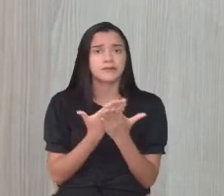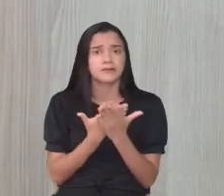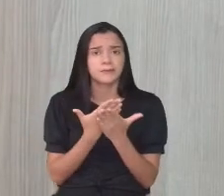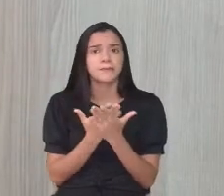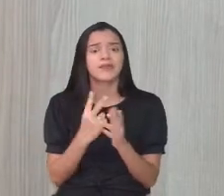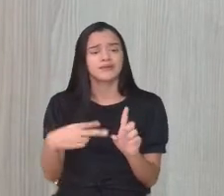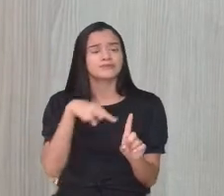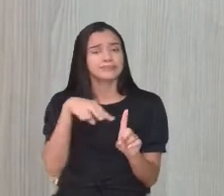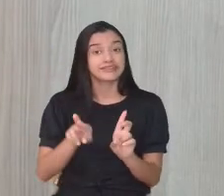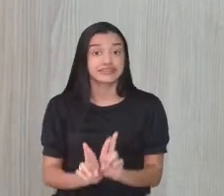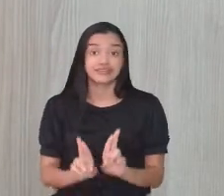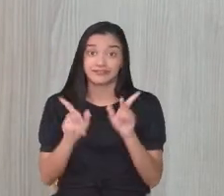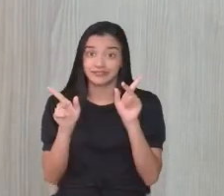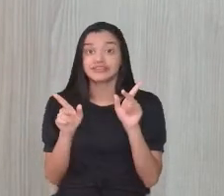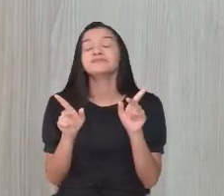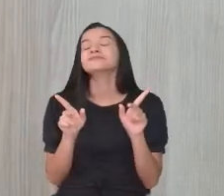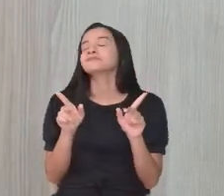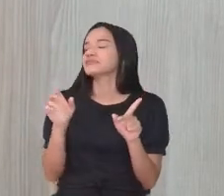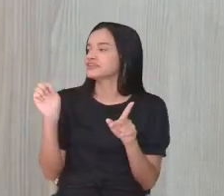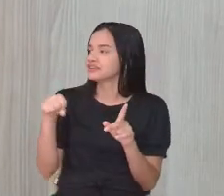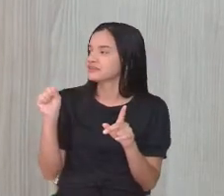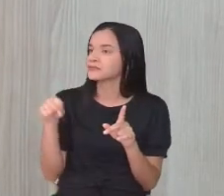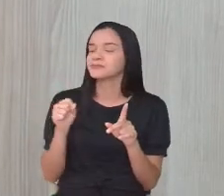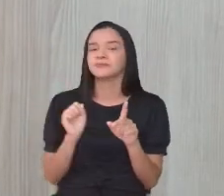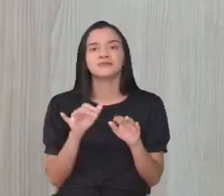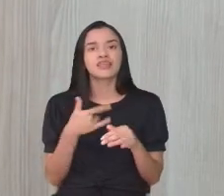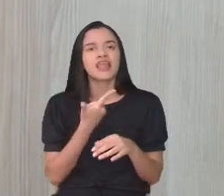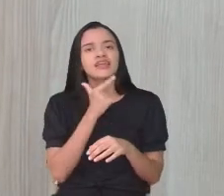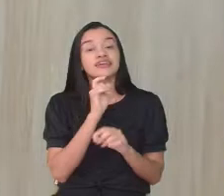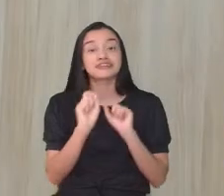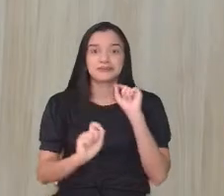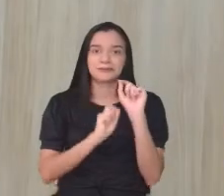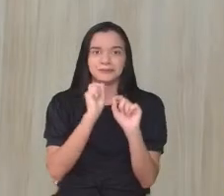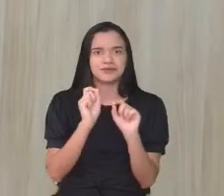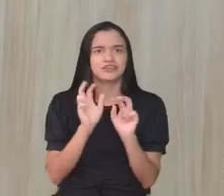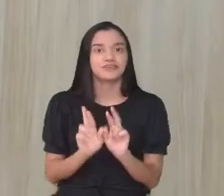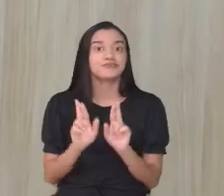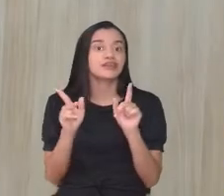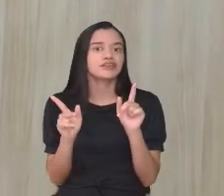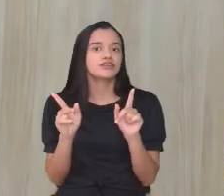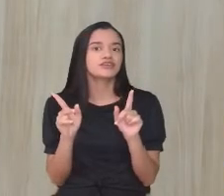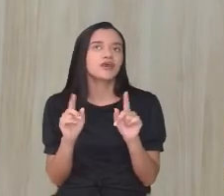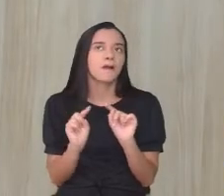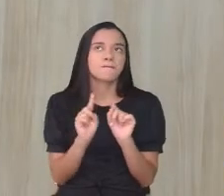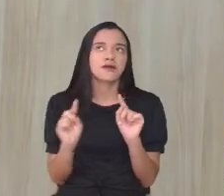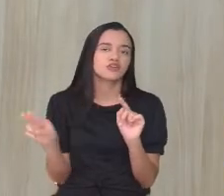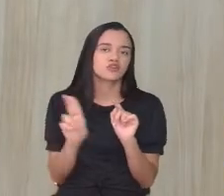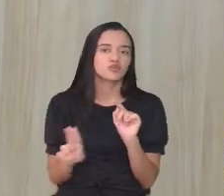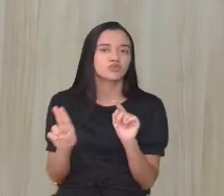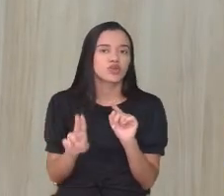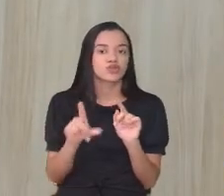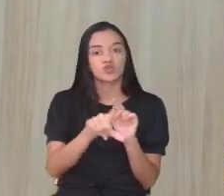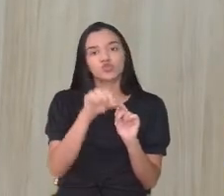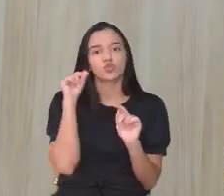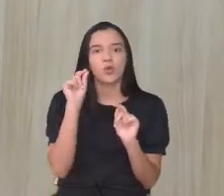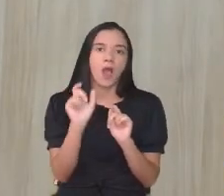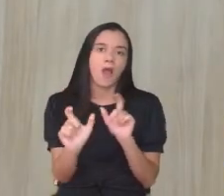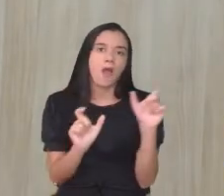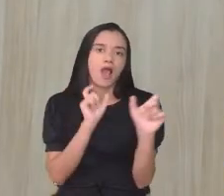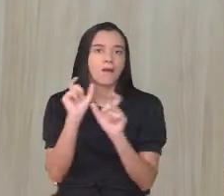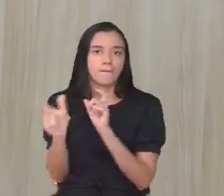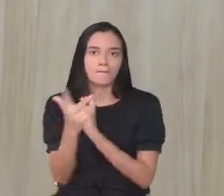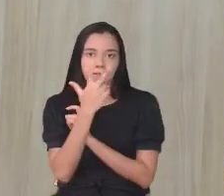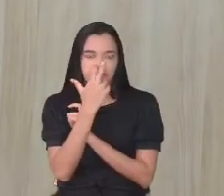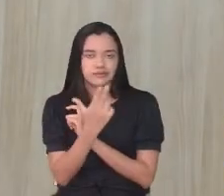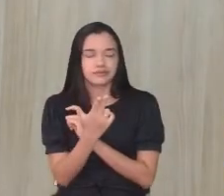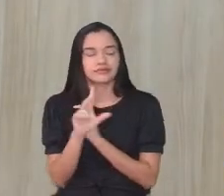pontos de vista um pouco diferentes, né? Provavelmente. É engraçado, né? Diferente, mas talvez a gente usasse até uma escolha de palavras Sim, parecidas, né?